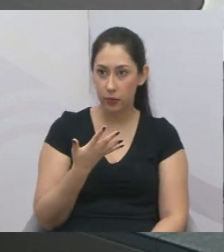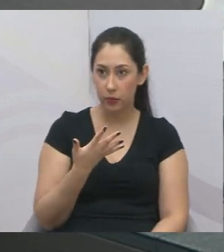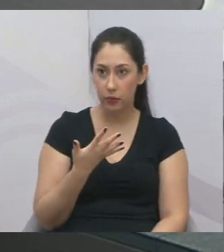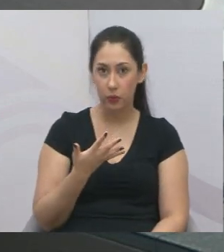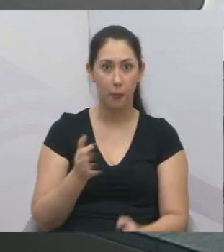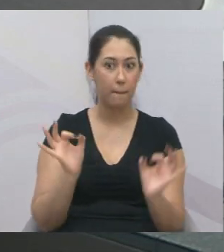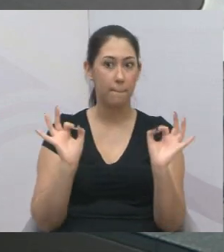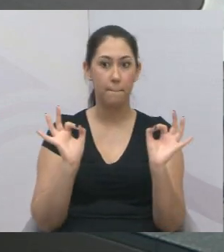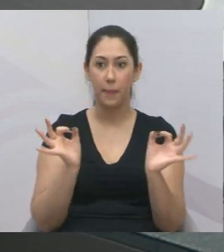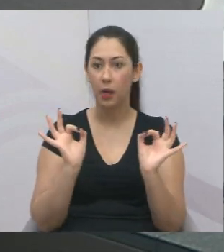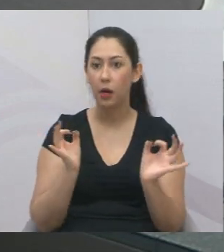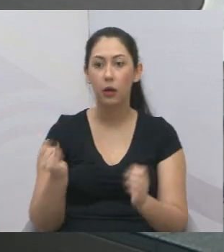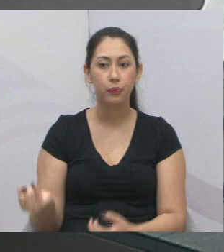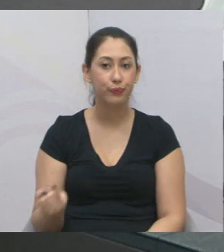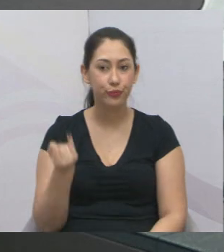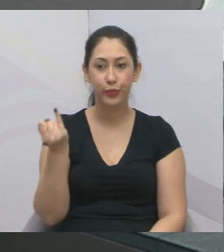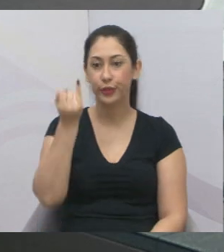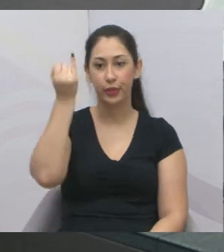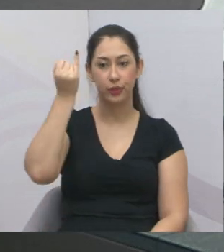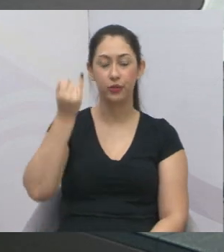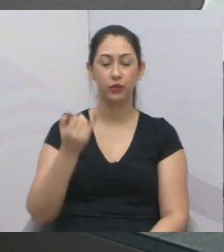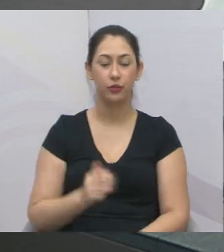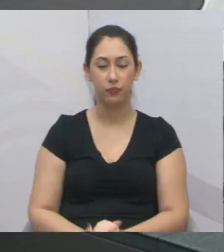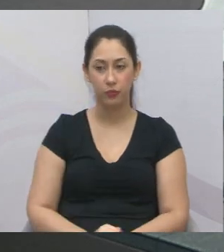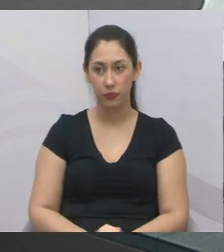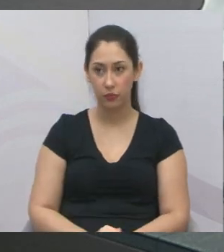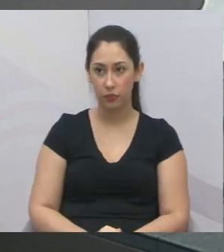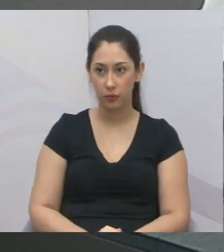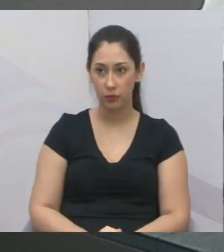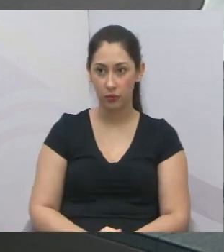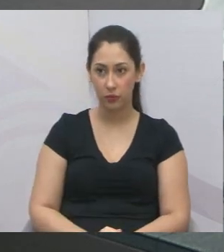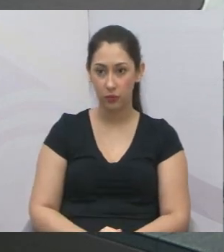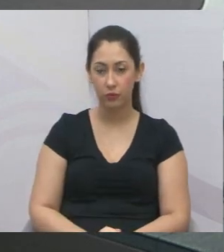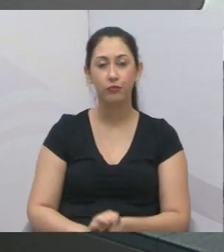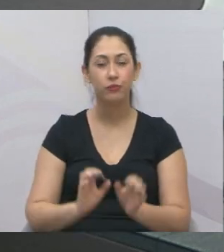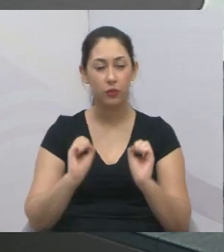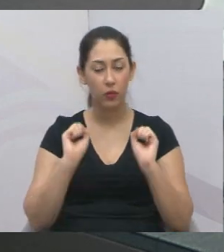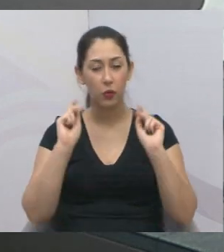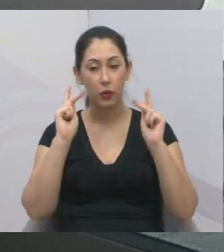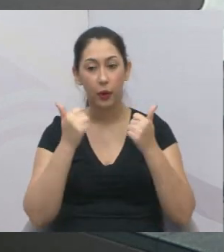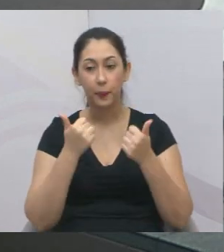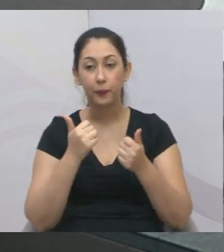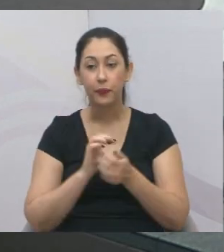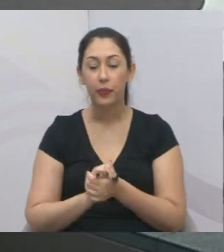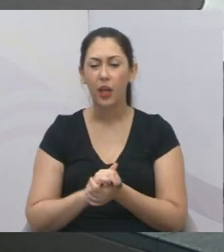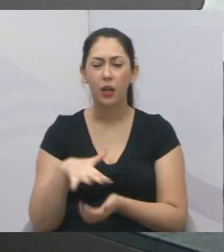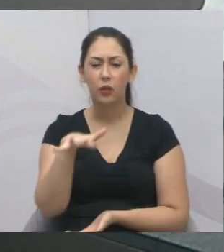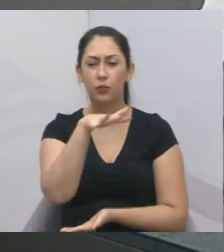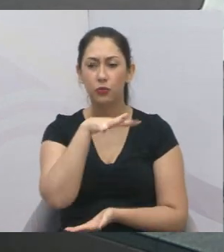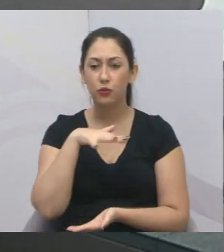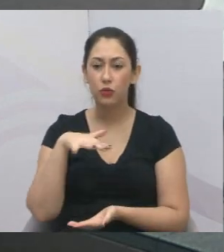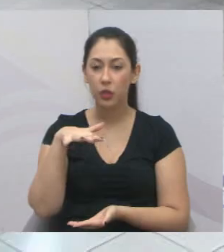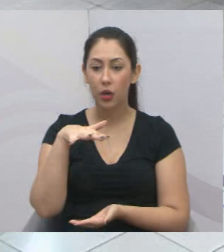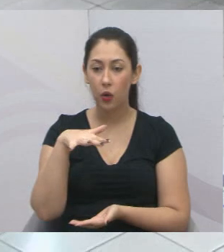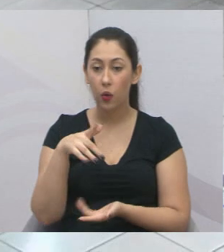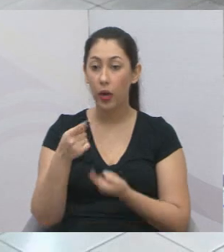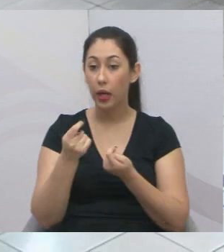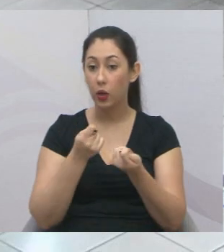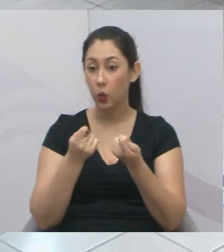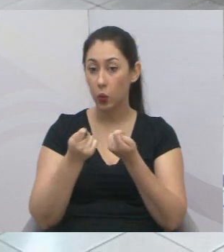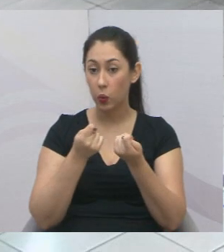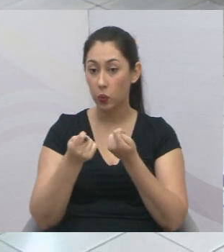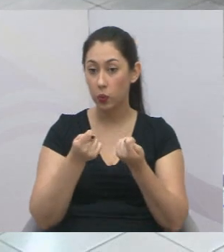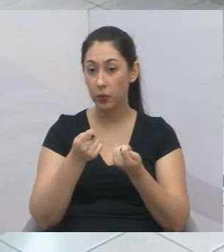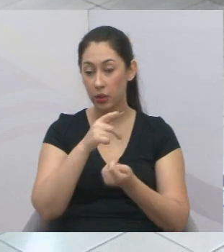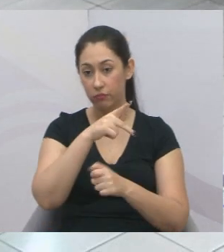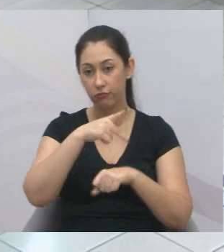foi super importante, foram excelentes resultados. Perfeito. Por modo geral, né, avaliando a economia nossa do país,